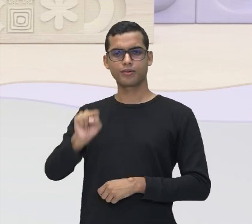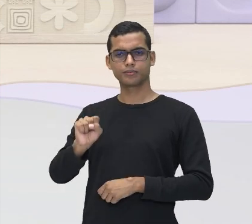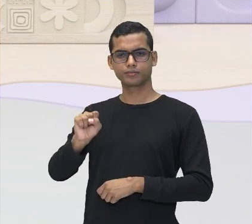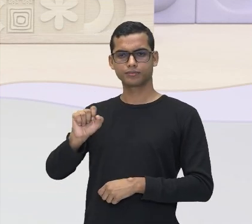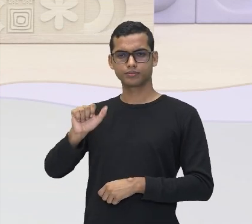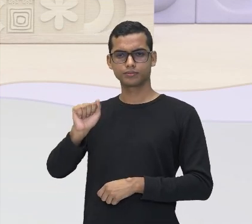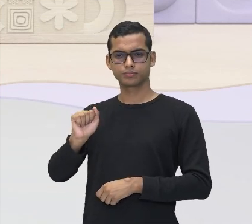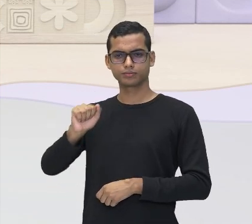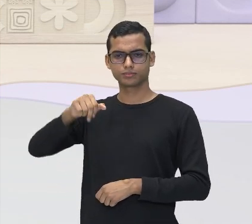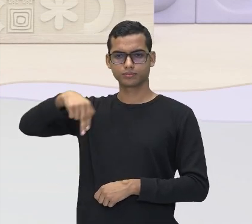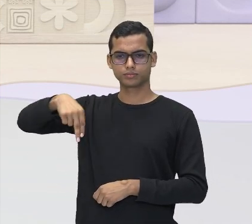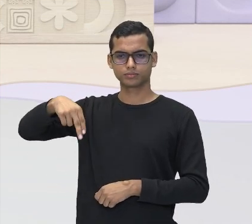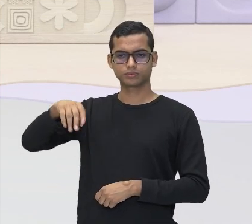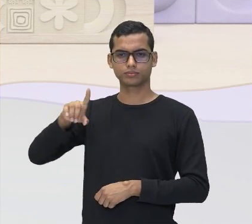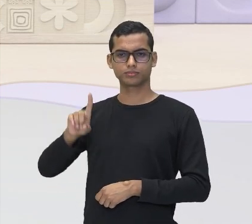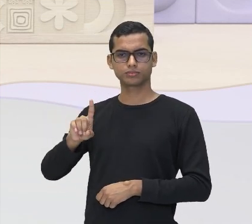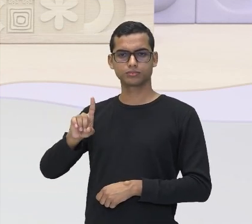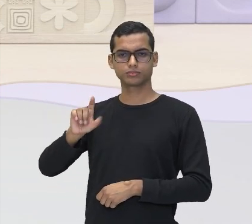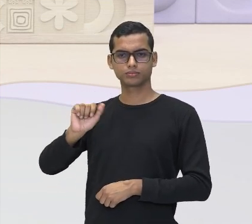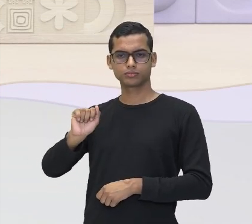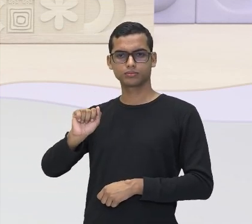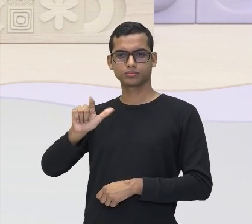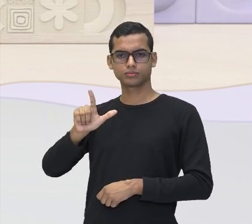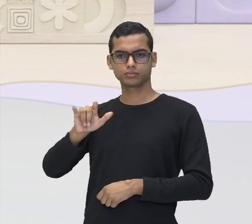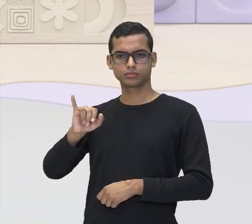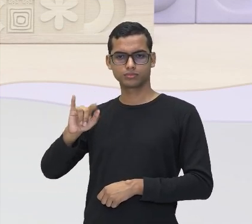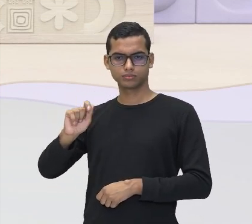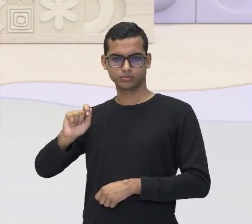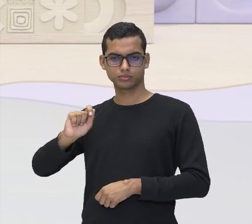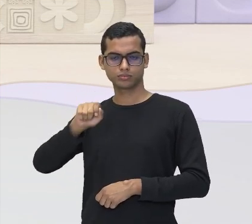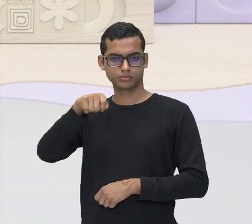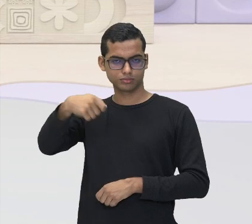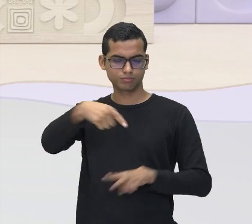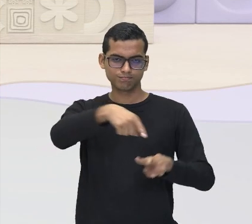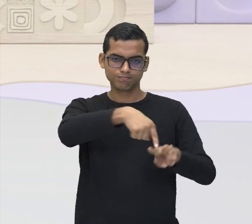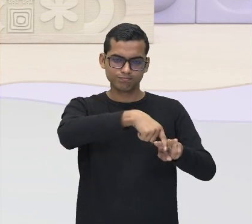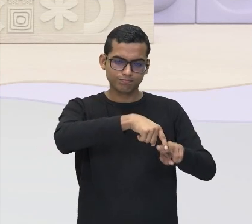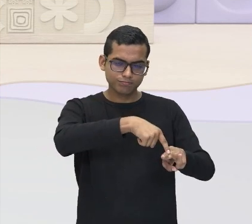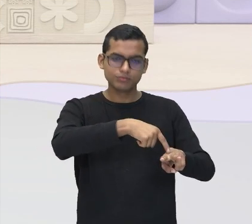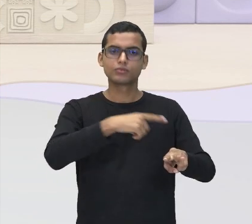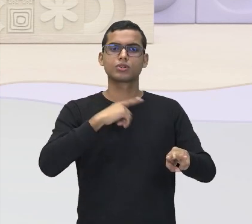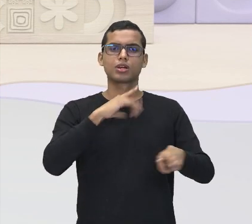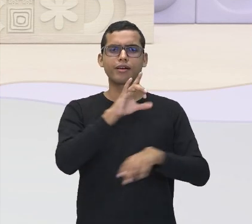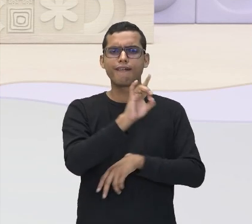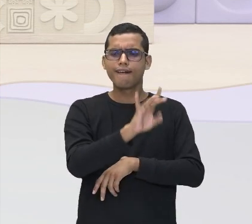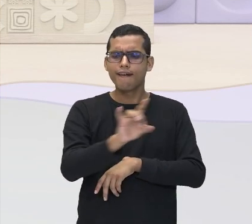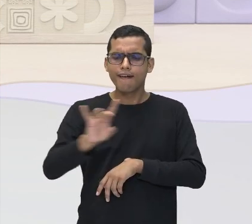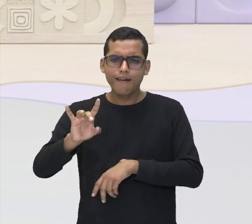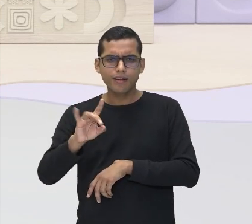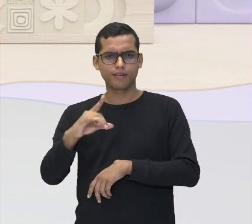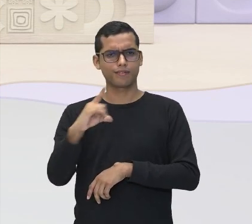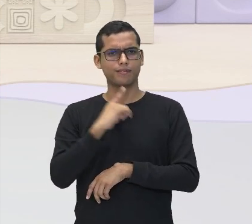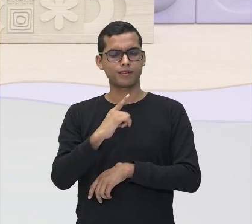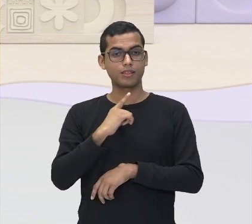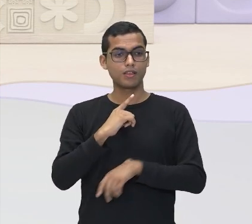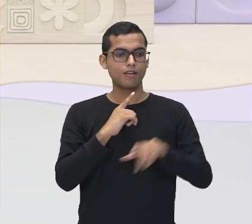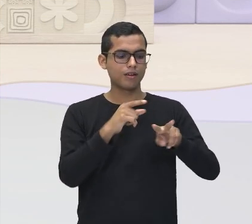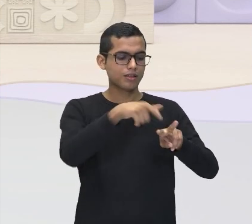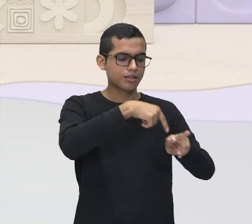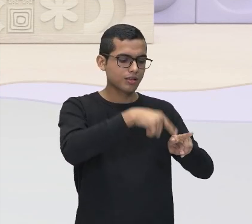cada calçado foi feito para uma pessoa especial, que é única, especial e